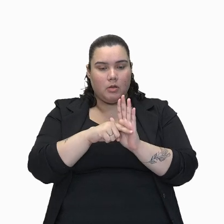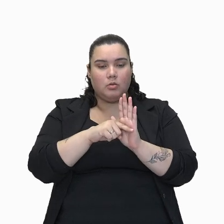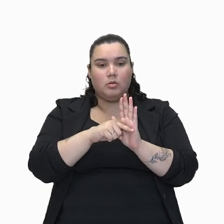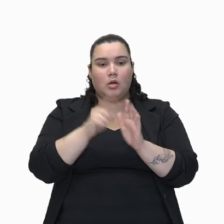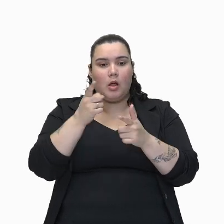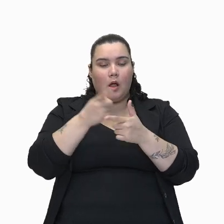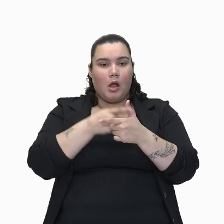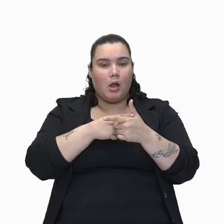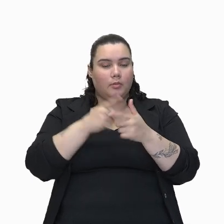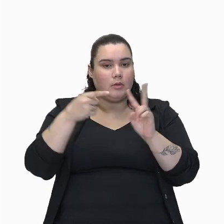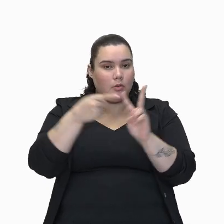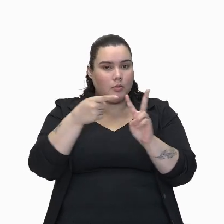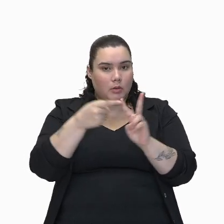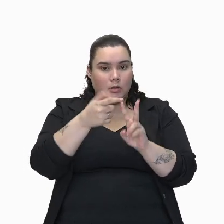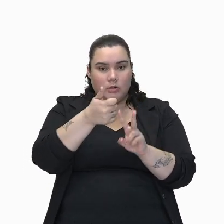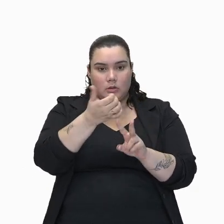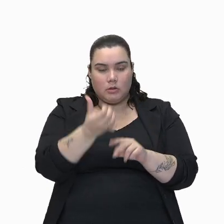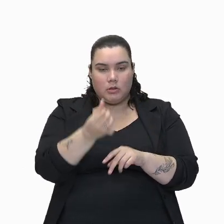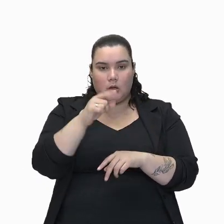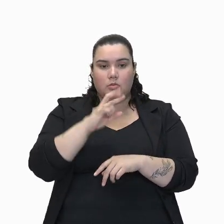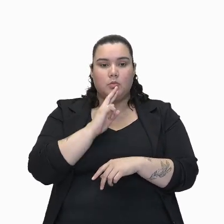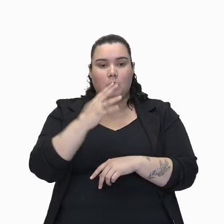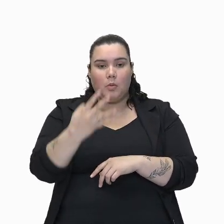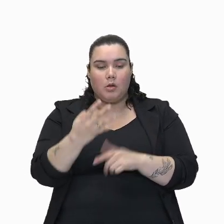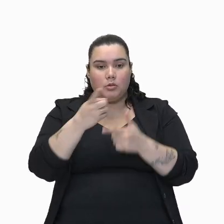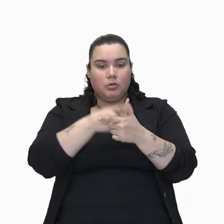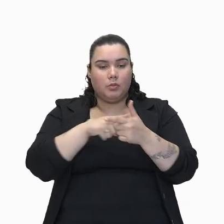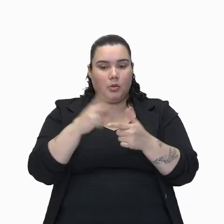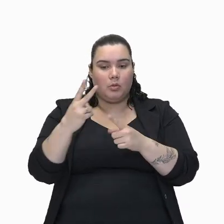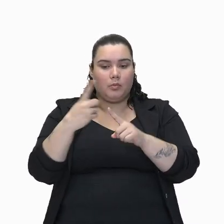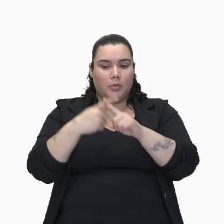de 16, que é 4, dividido por